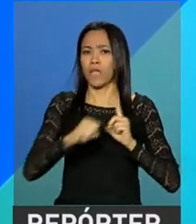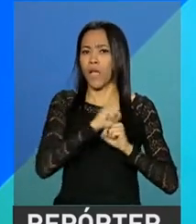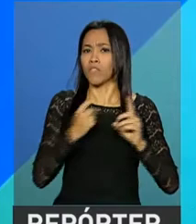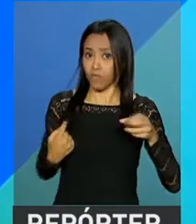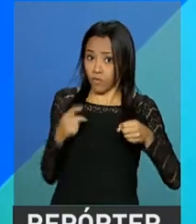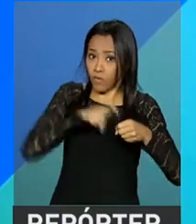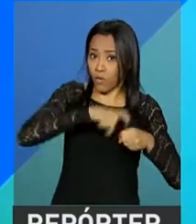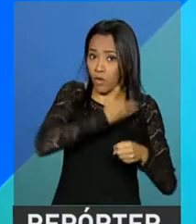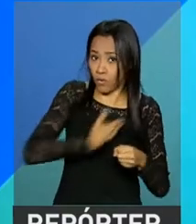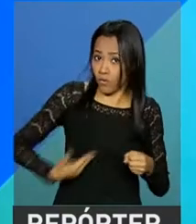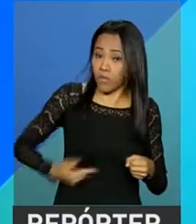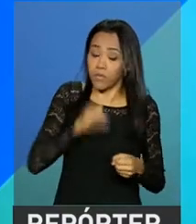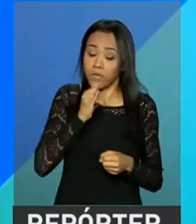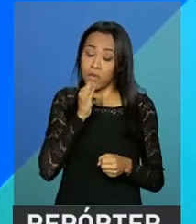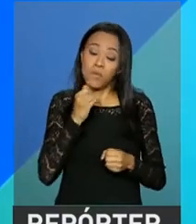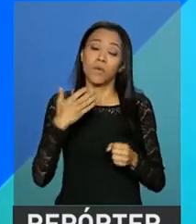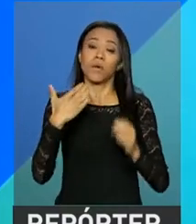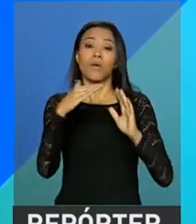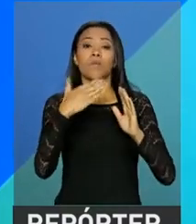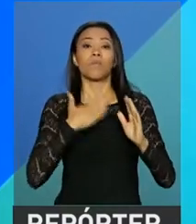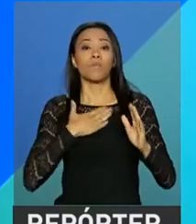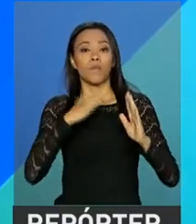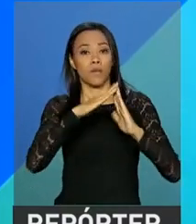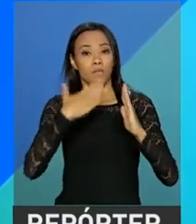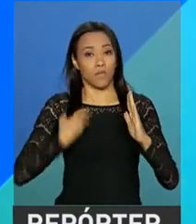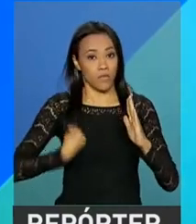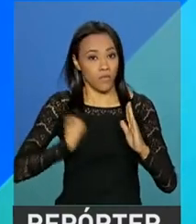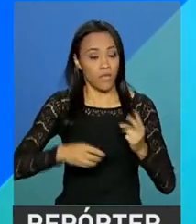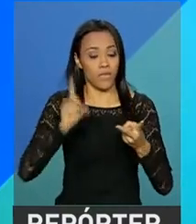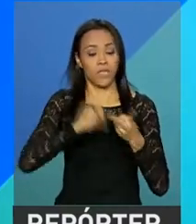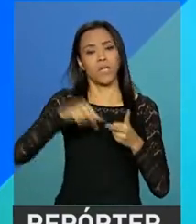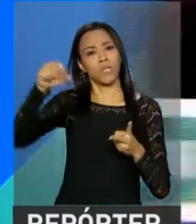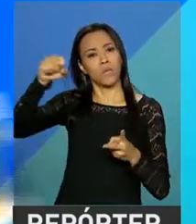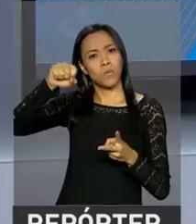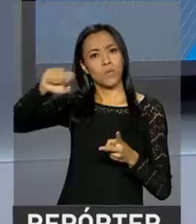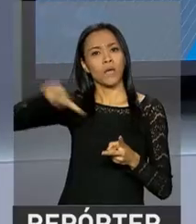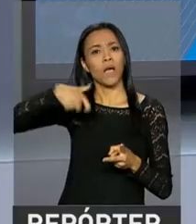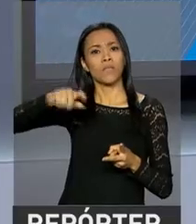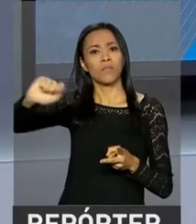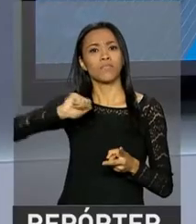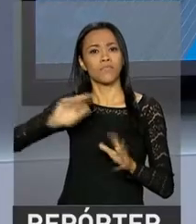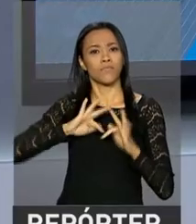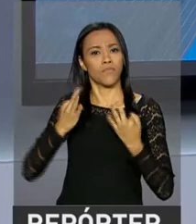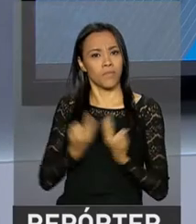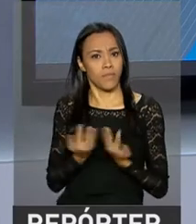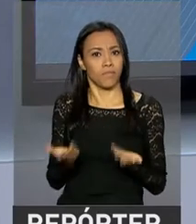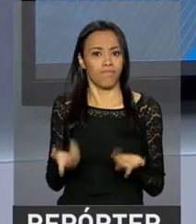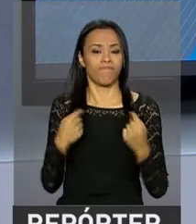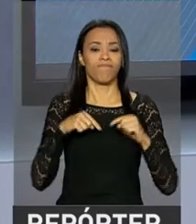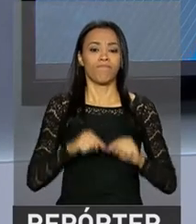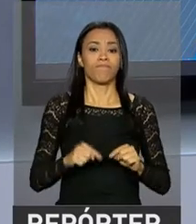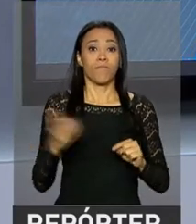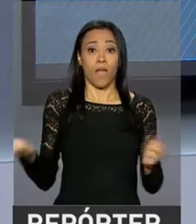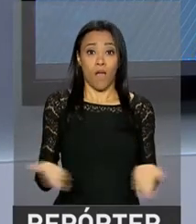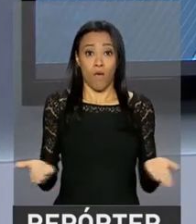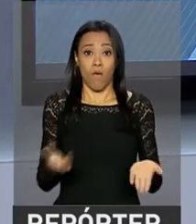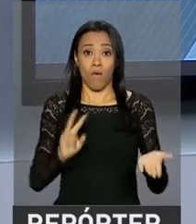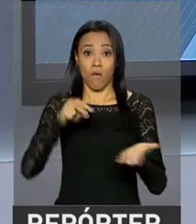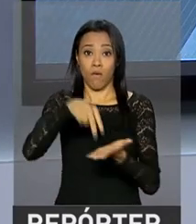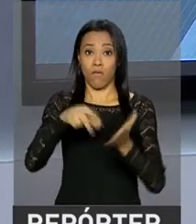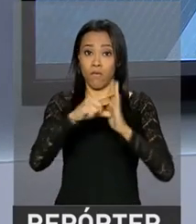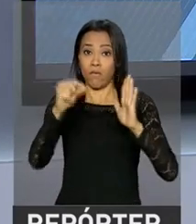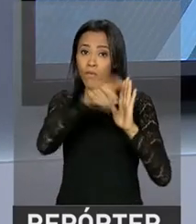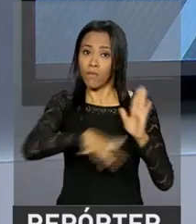o programa minha casa minha vida também bolsa os beneficiados do bolsa família vamos agora até o palácio do planalto que hoje